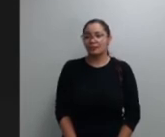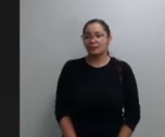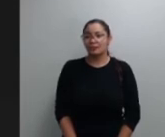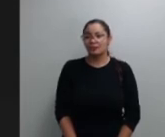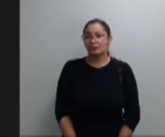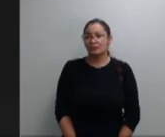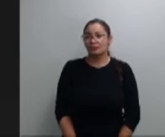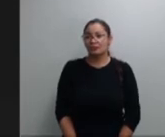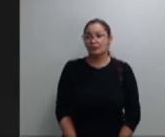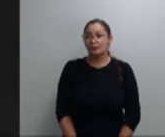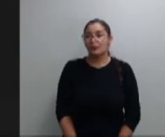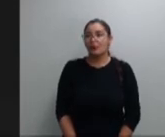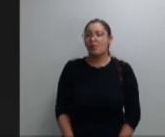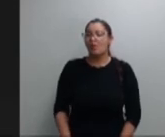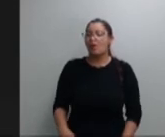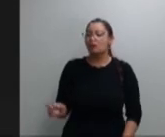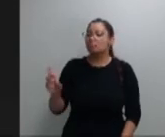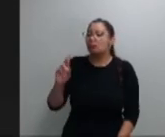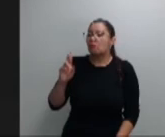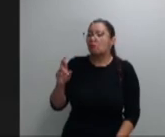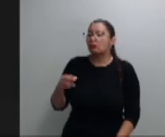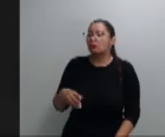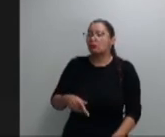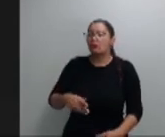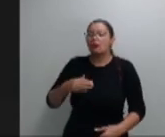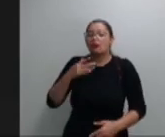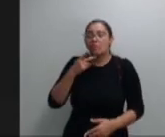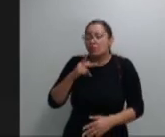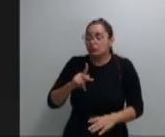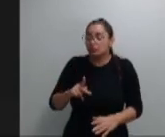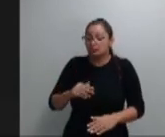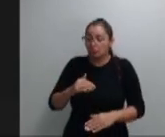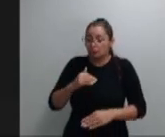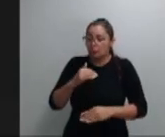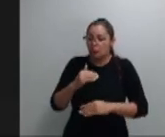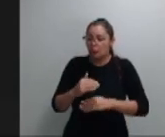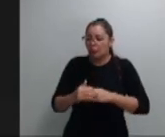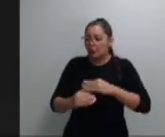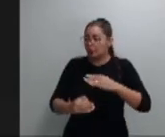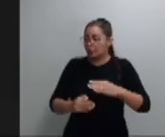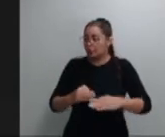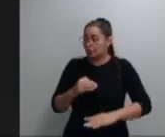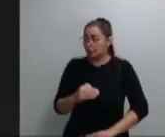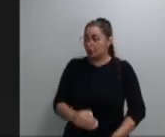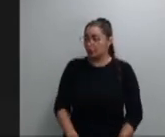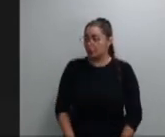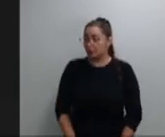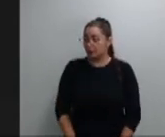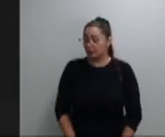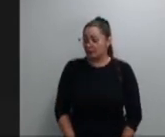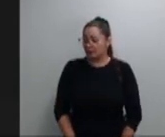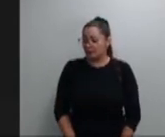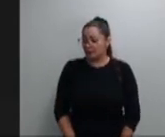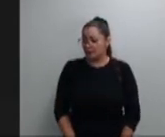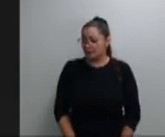a economia de escala barateia as coisas quanto mais grandes empresas houver